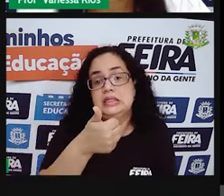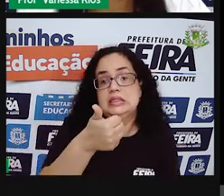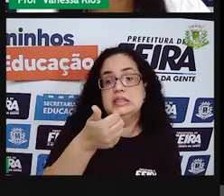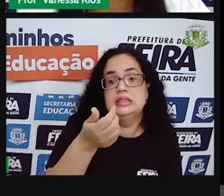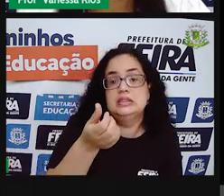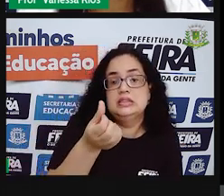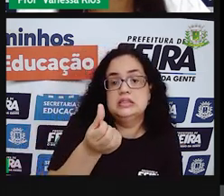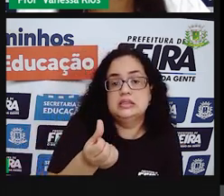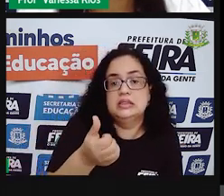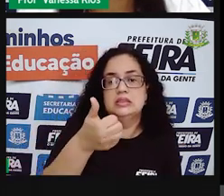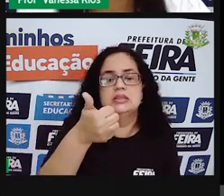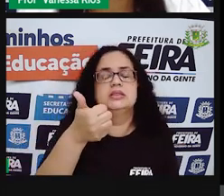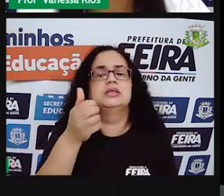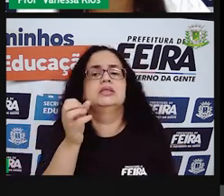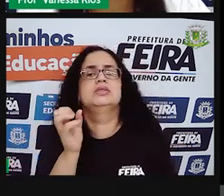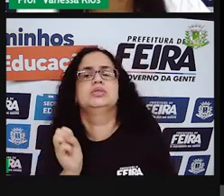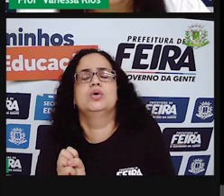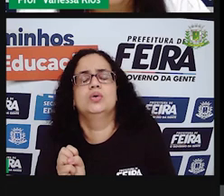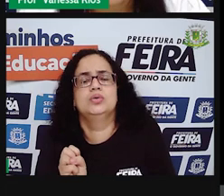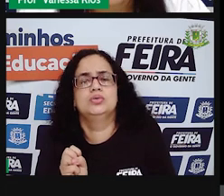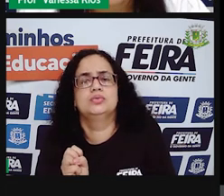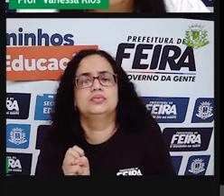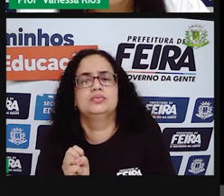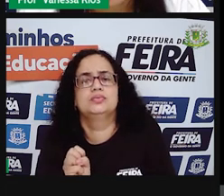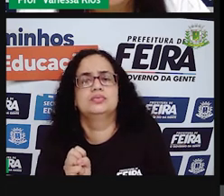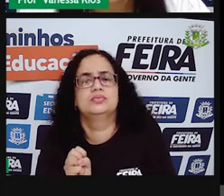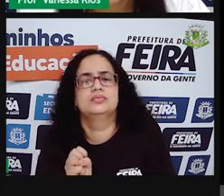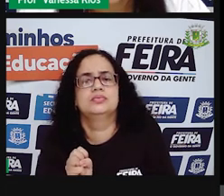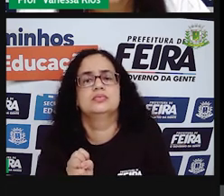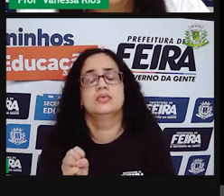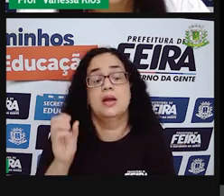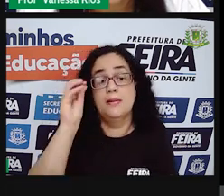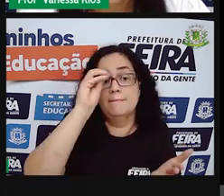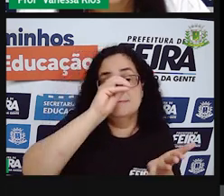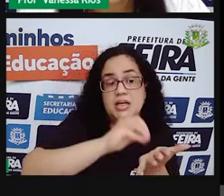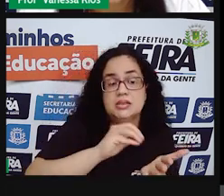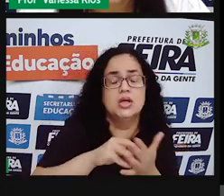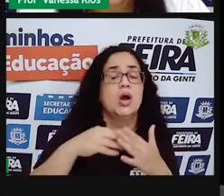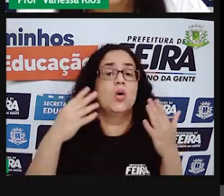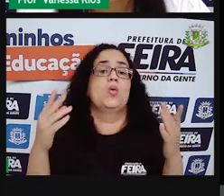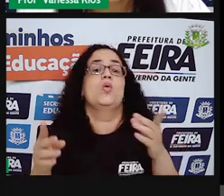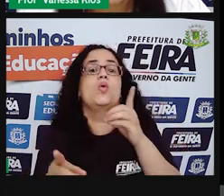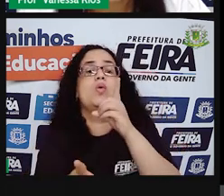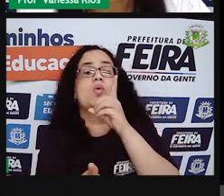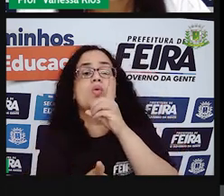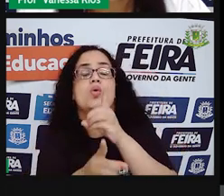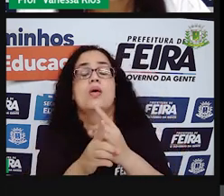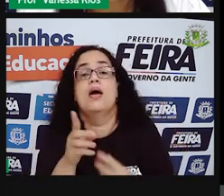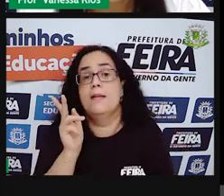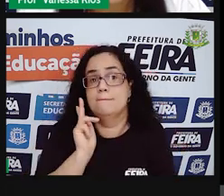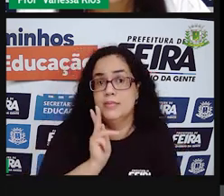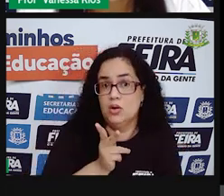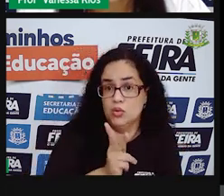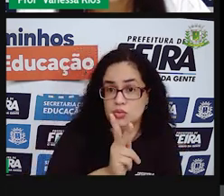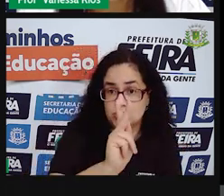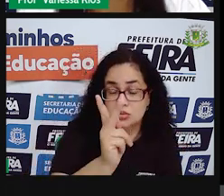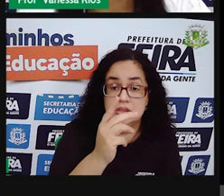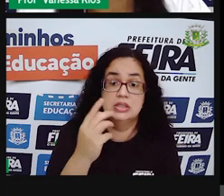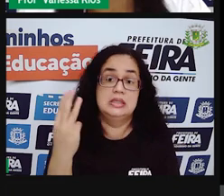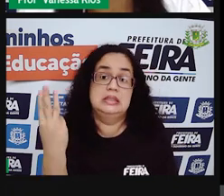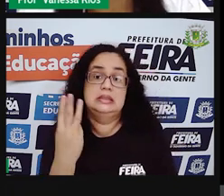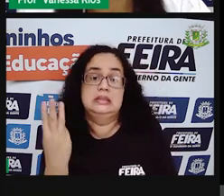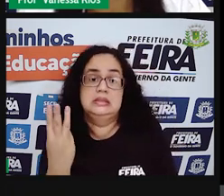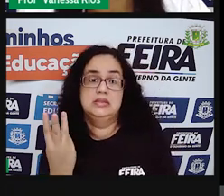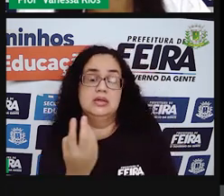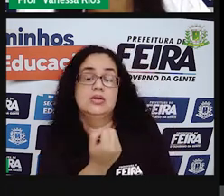gente tem o número 16 e 18. Então, a gente precisa descobrir, dar continuidade à terceira